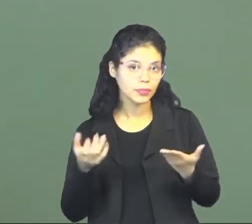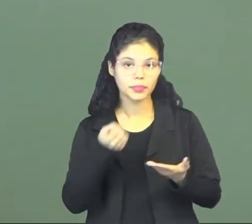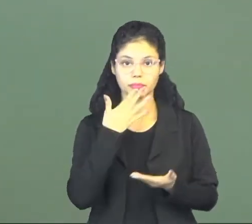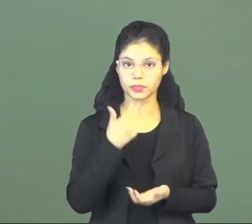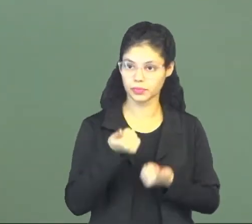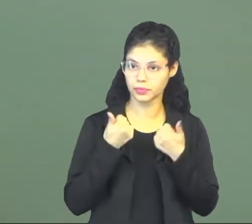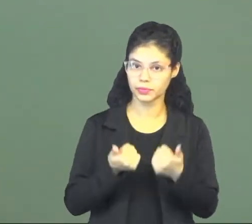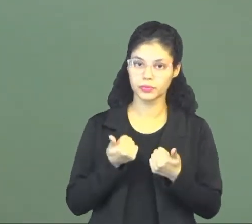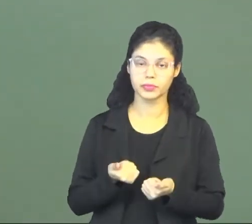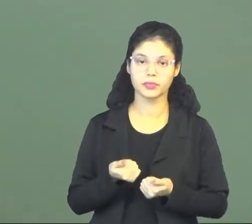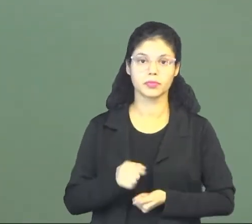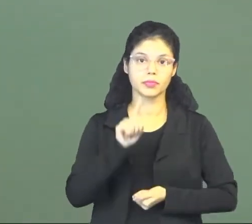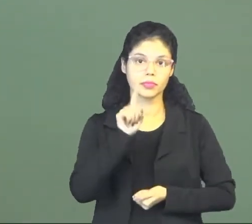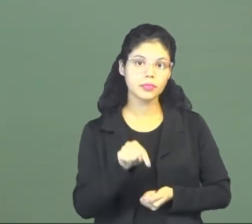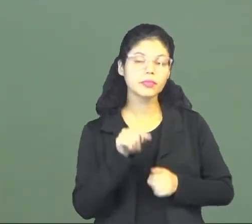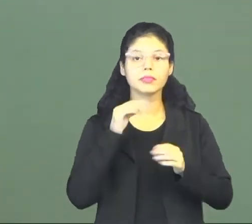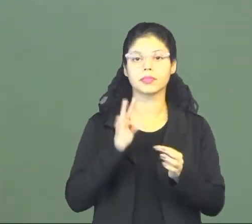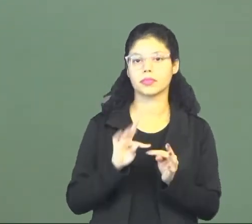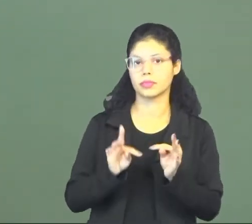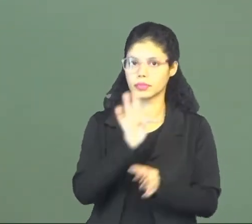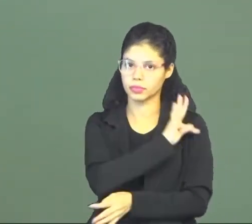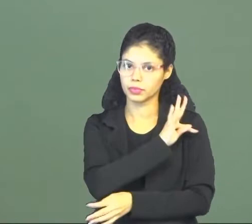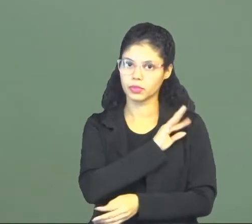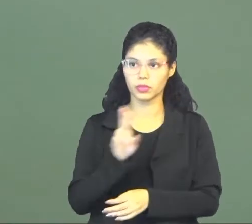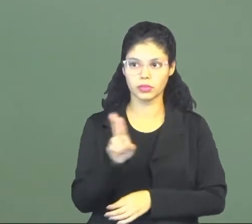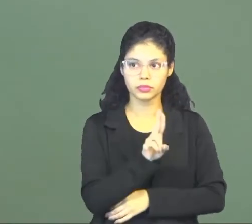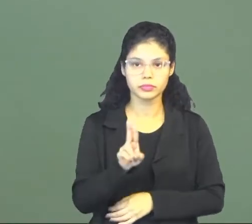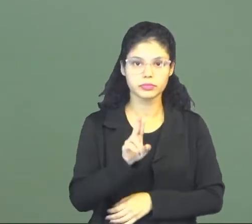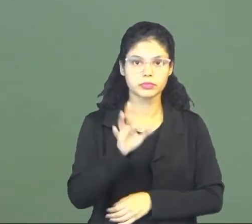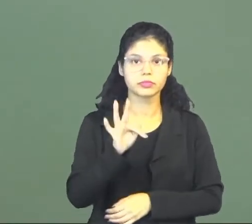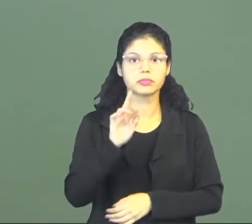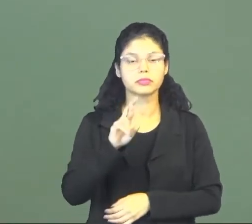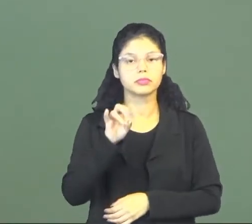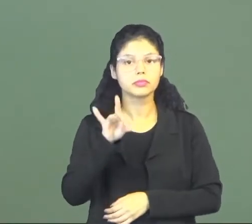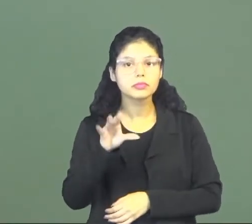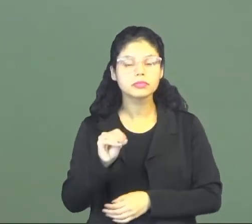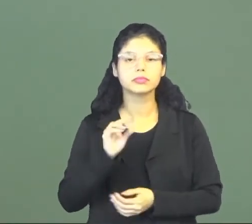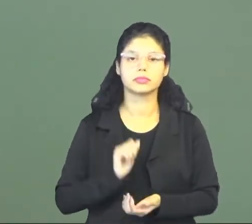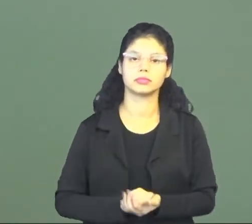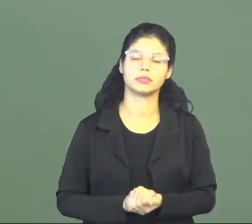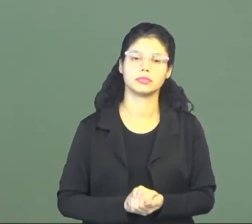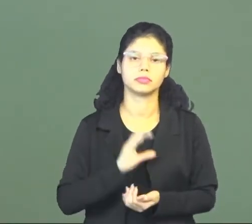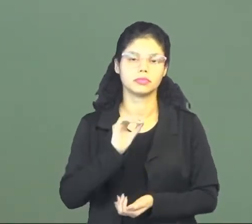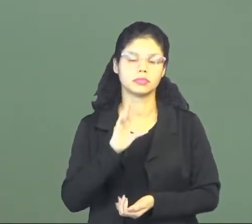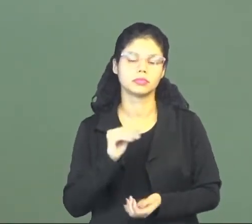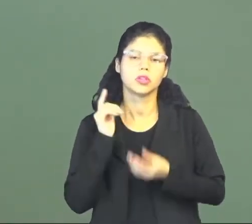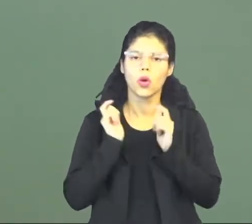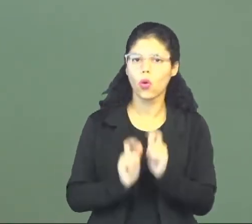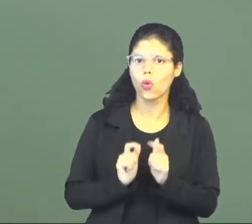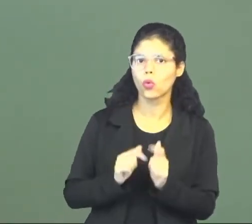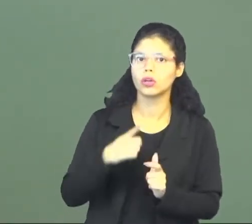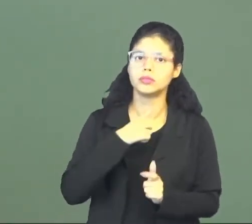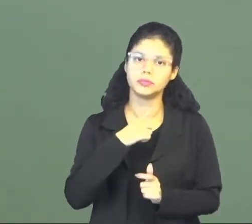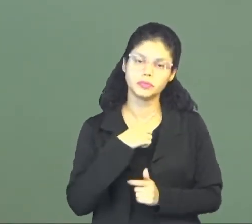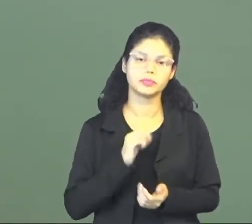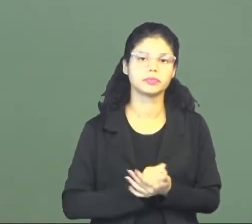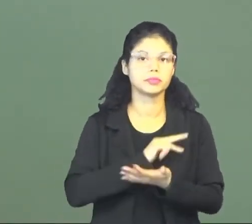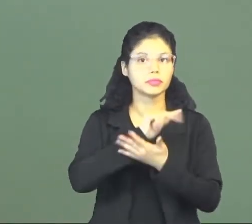Muito bem. Né? Essa técnica é uma técnica chamada de flipbook, né? Onde nós temos